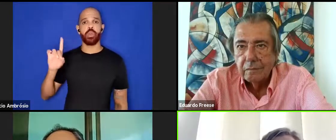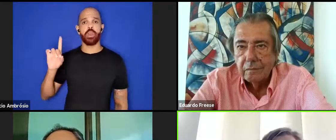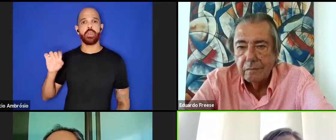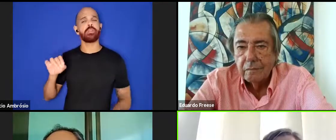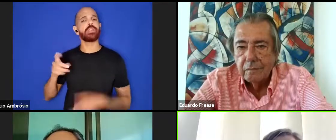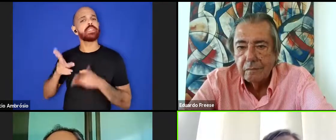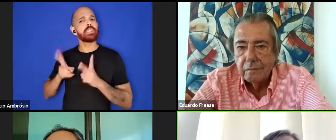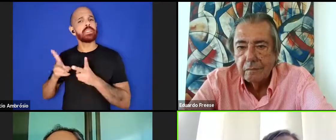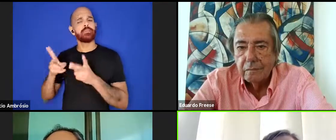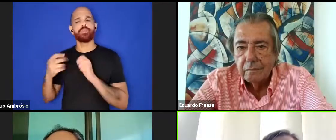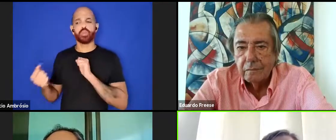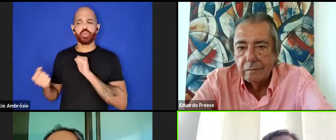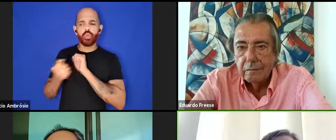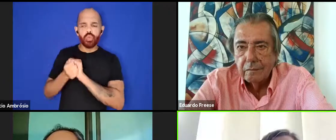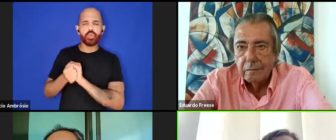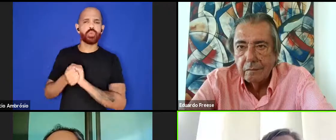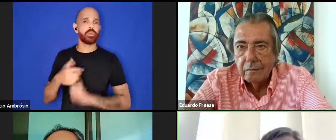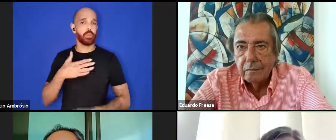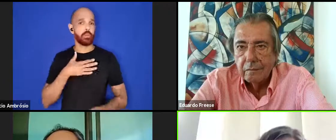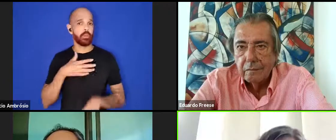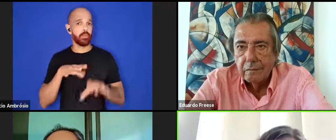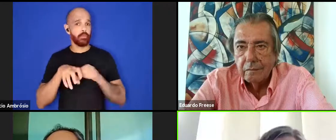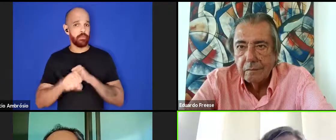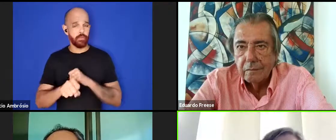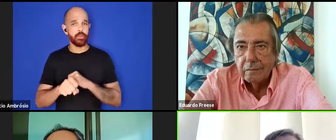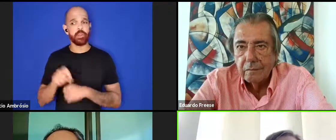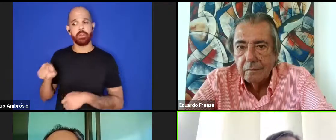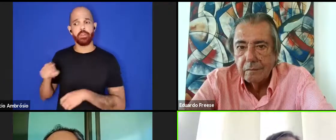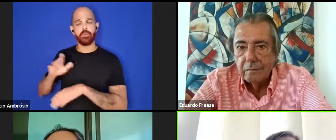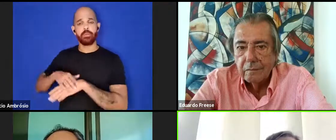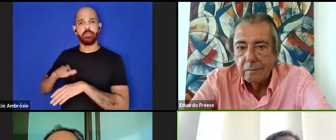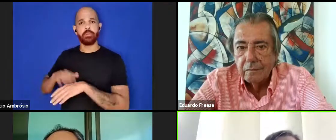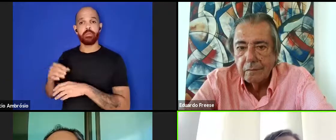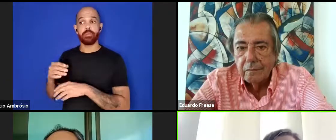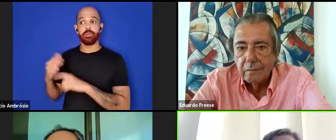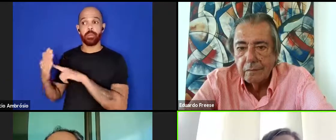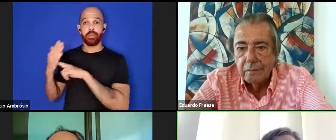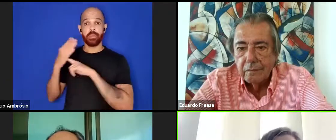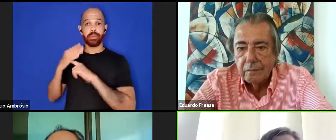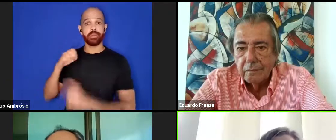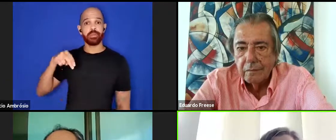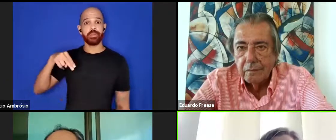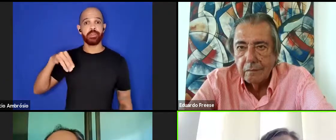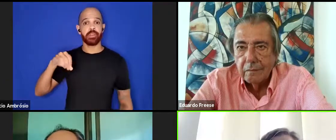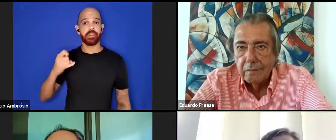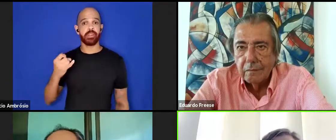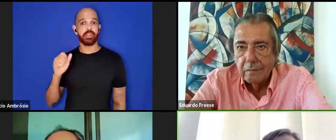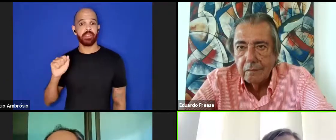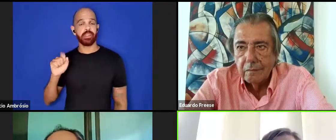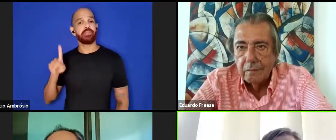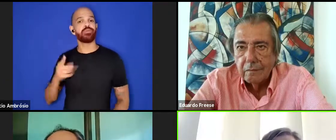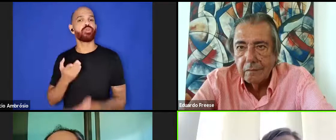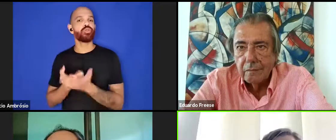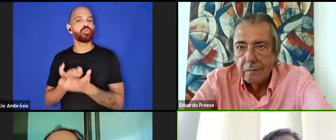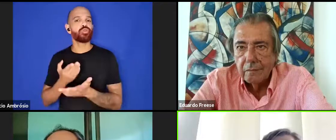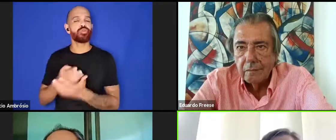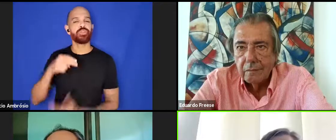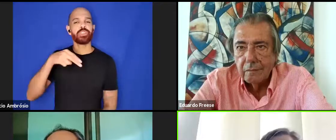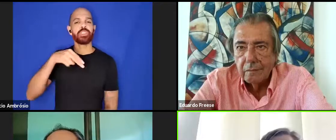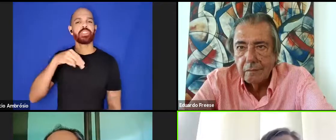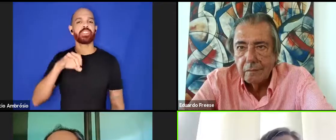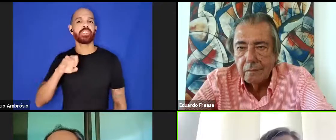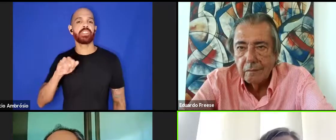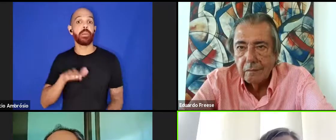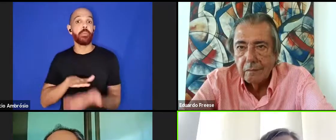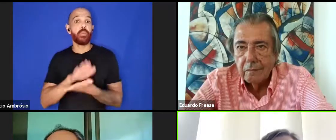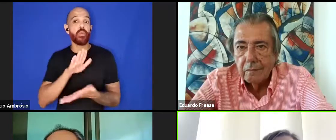junto comigo na minha formação. Foi ele que me apresentou Nísia, foi a partir de um estudo que Nísia acabava de publicar, que